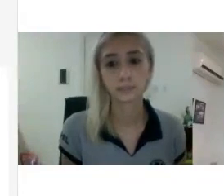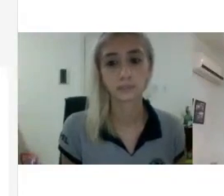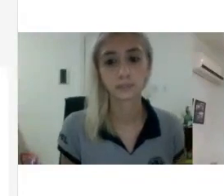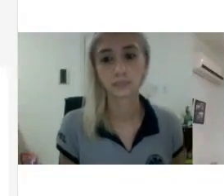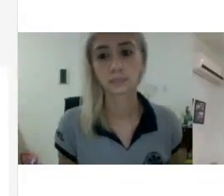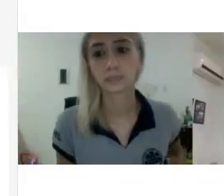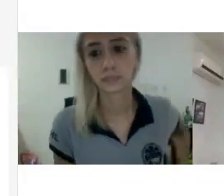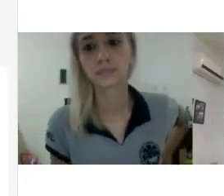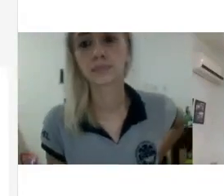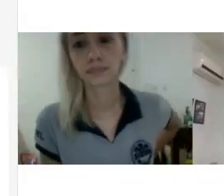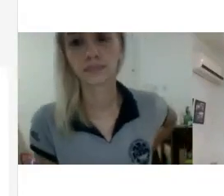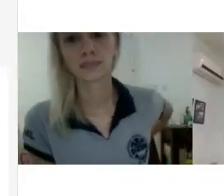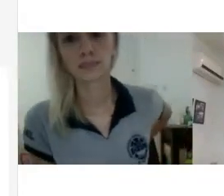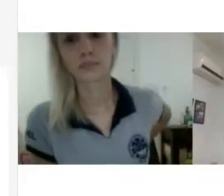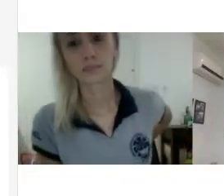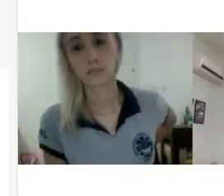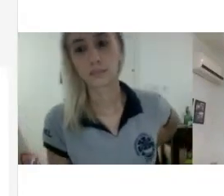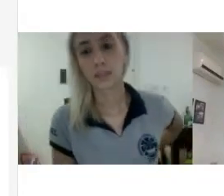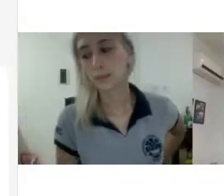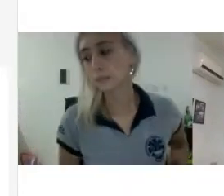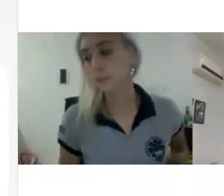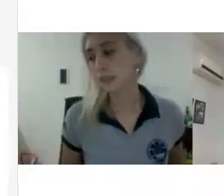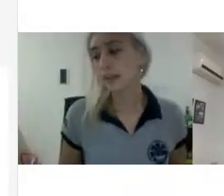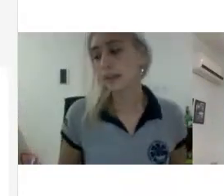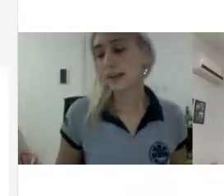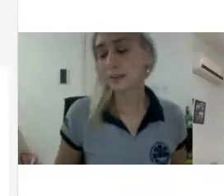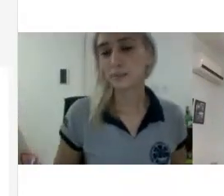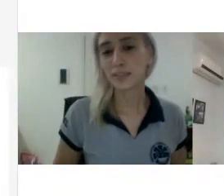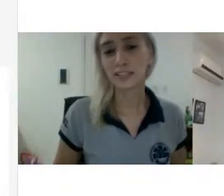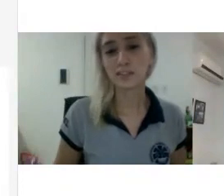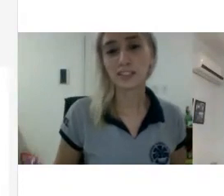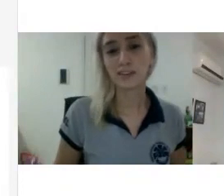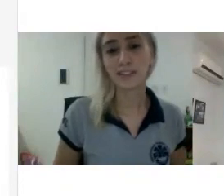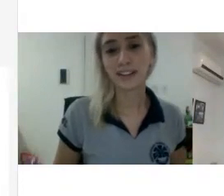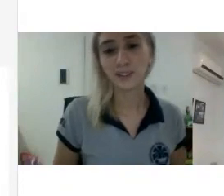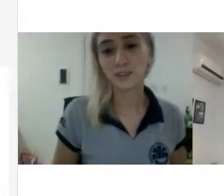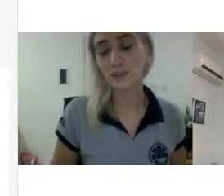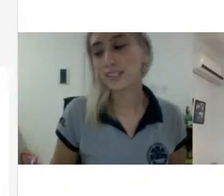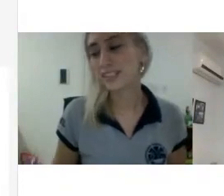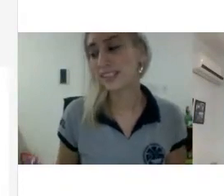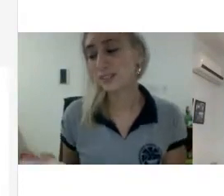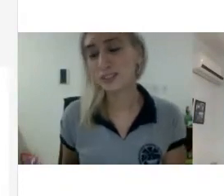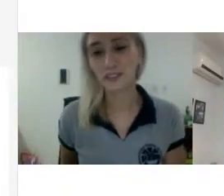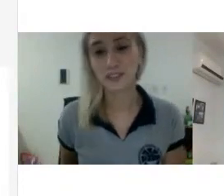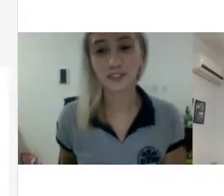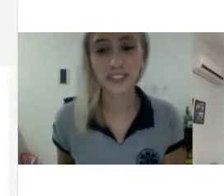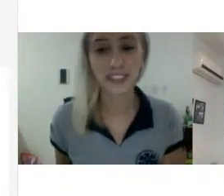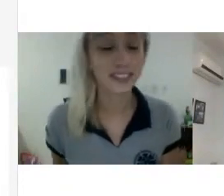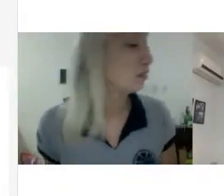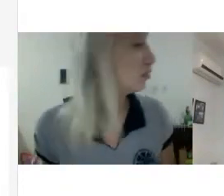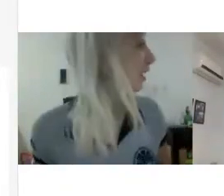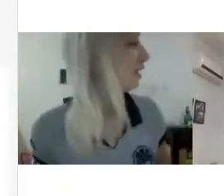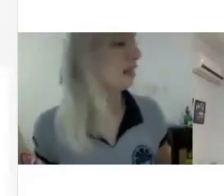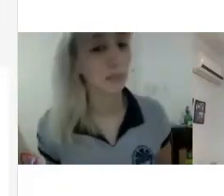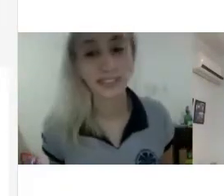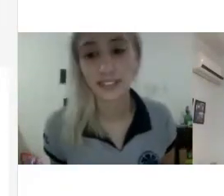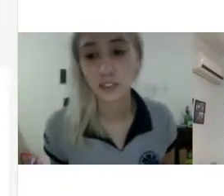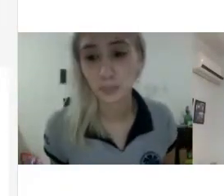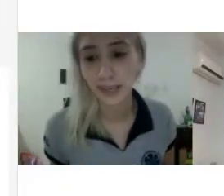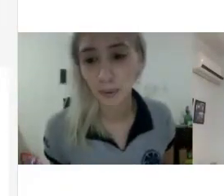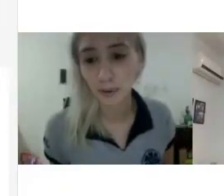língua oficial no país. É. A Silvia estava falando do CD, do livro de vocês, e eu fui ali na